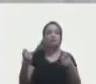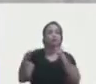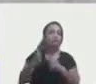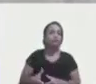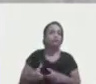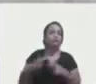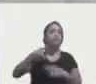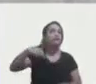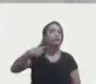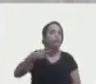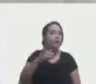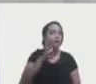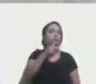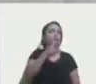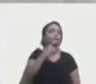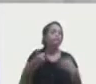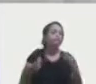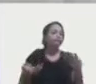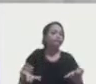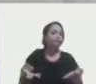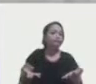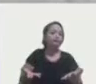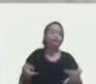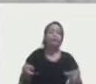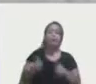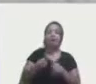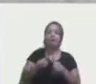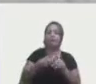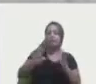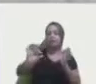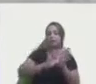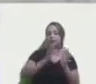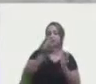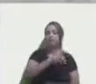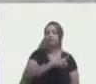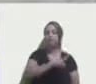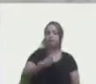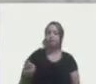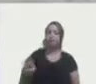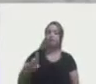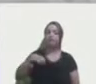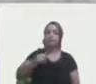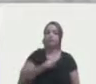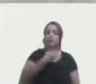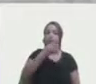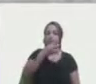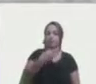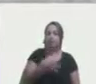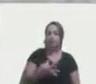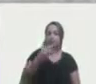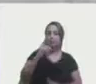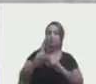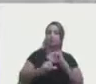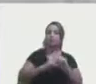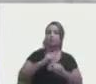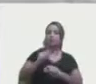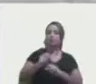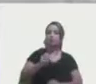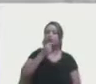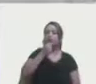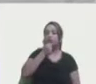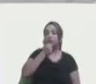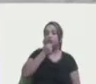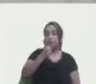demais também assina um requerimento onde nós sugerimos a a instalação de uma audiência pública em